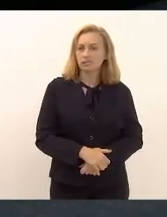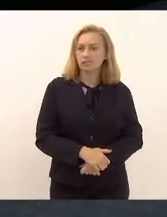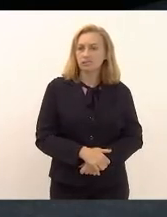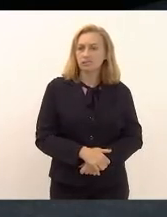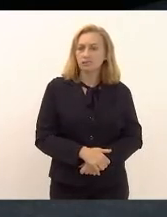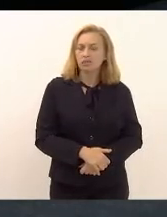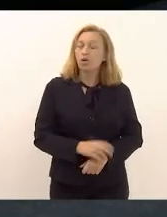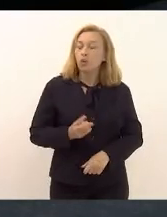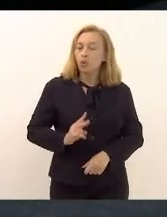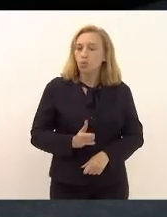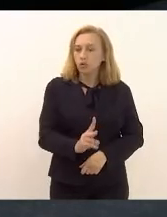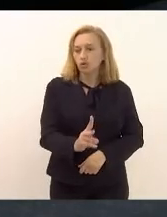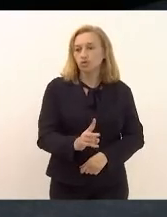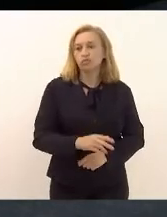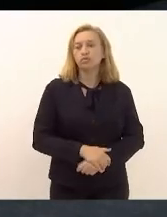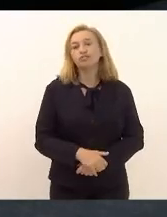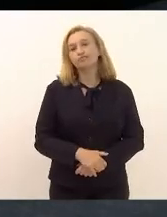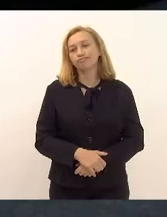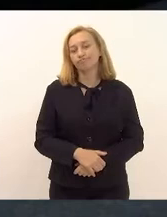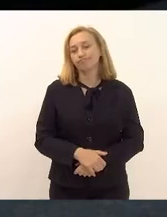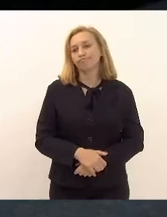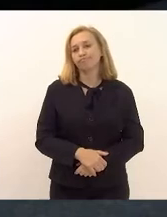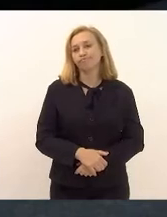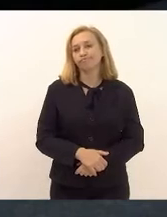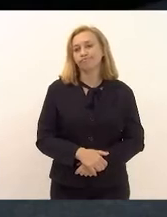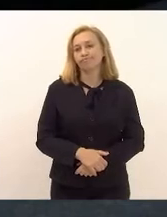Então, continua